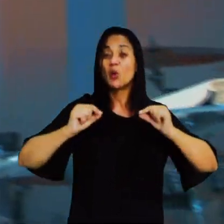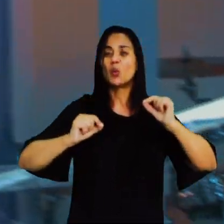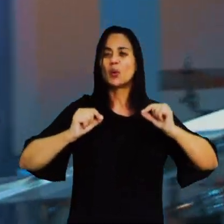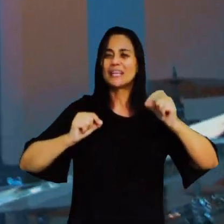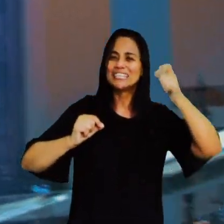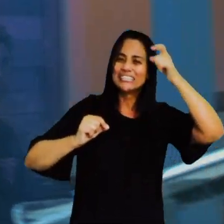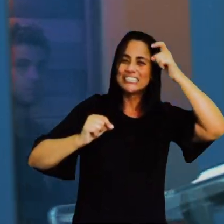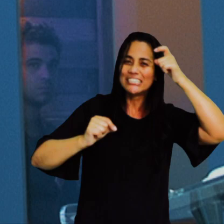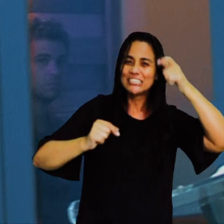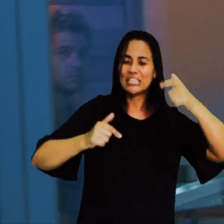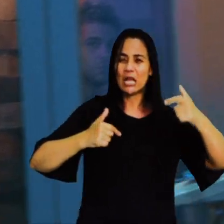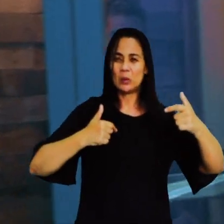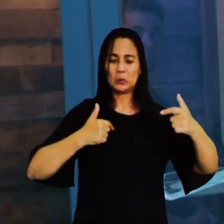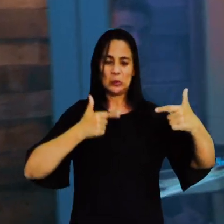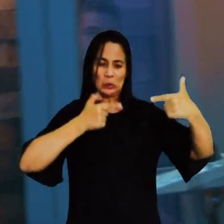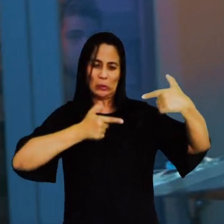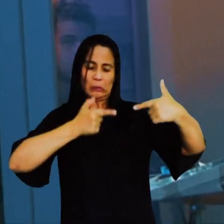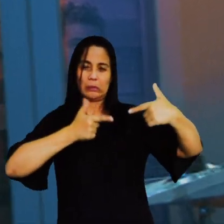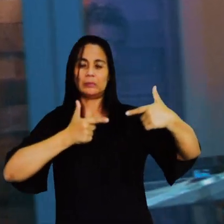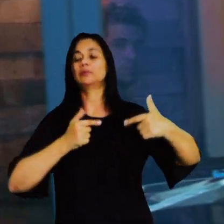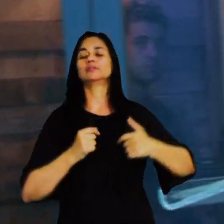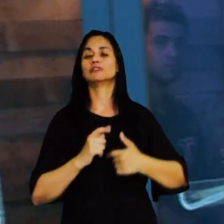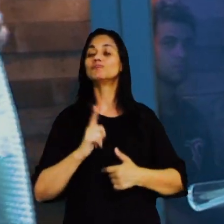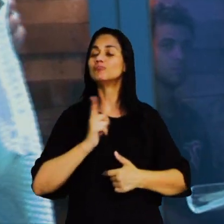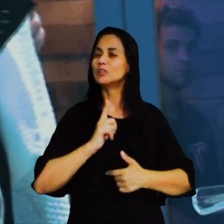Existem algumas coisas